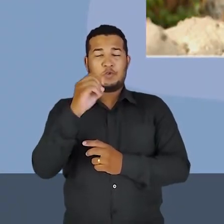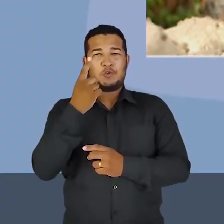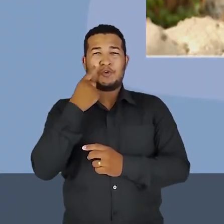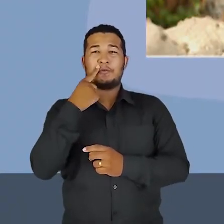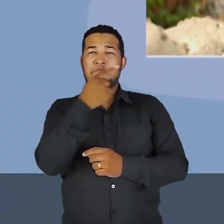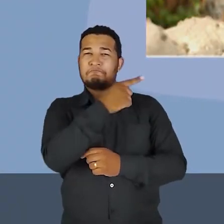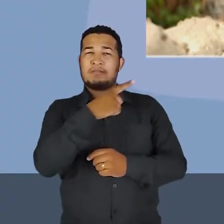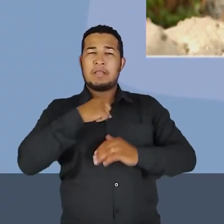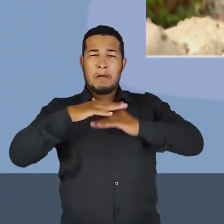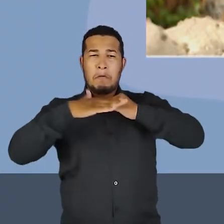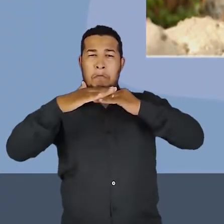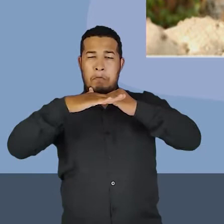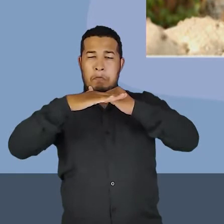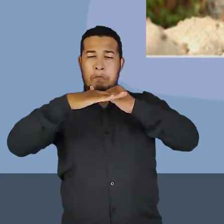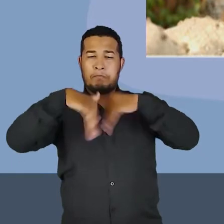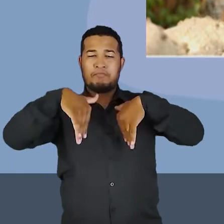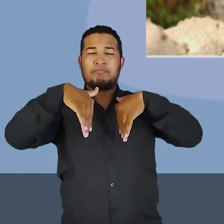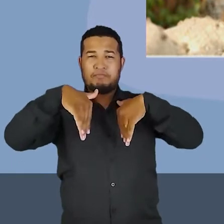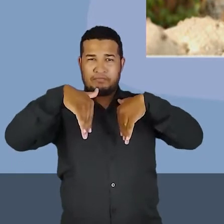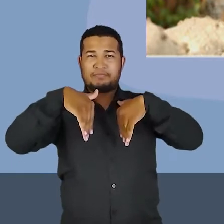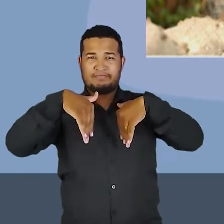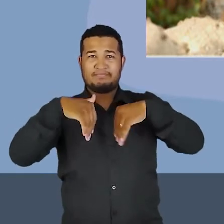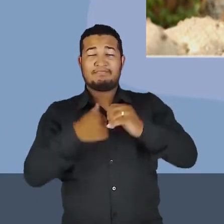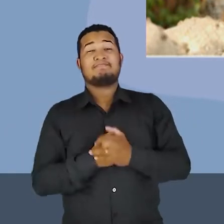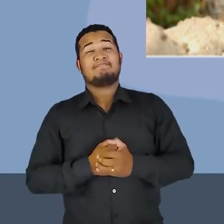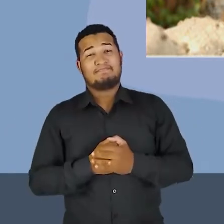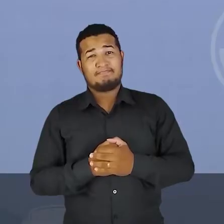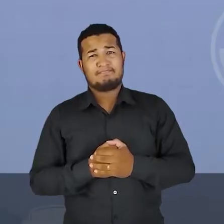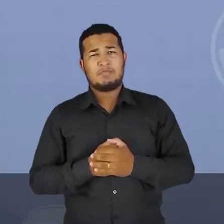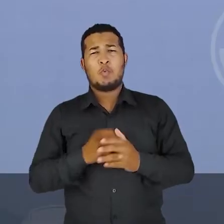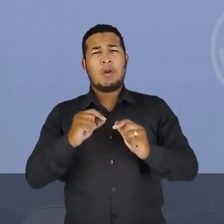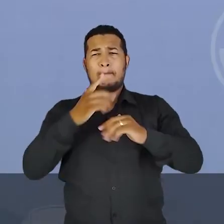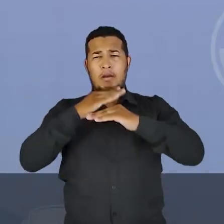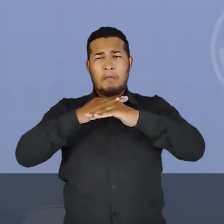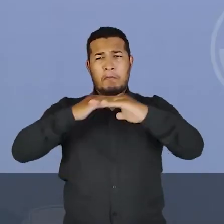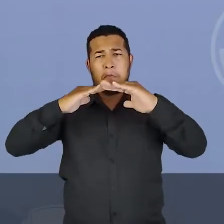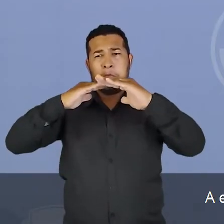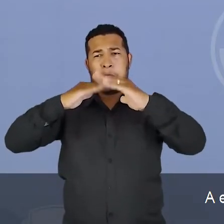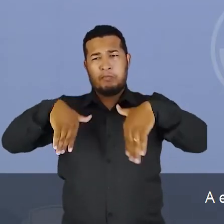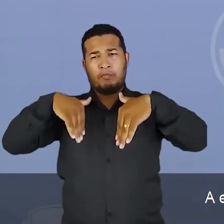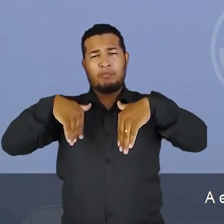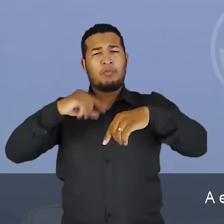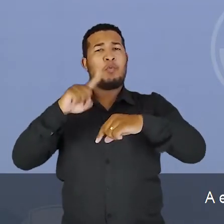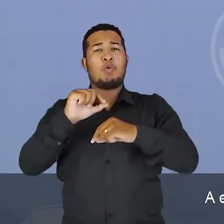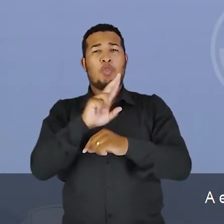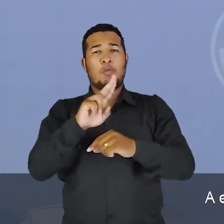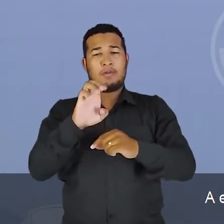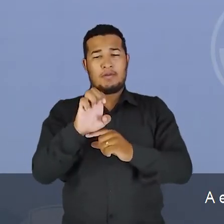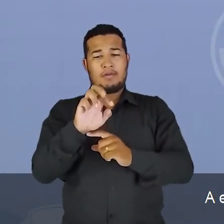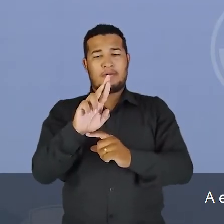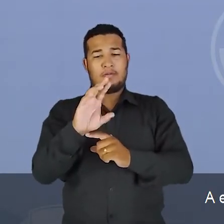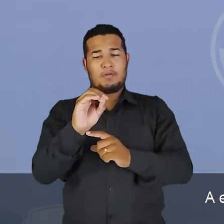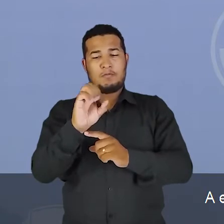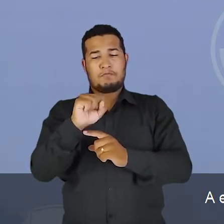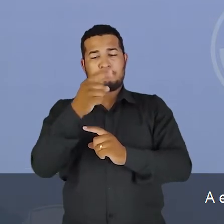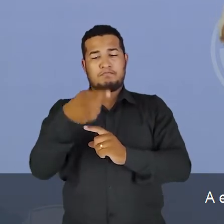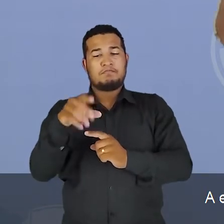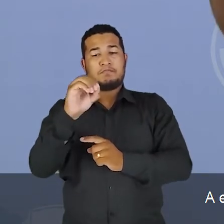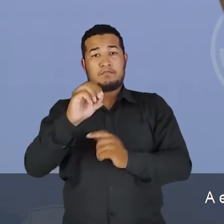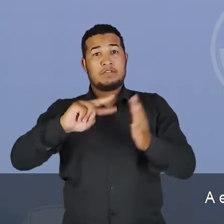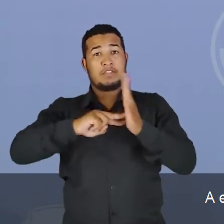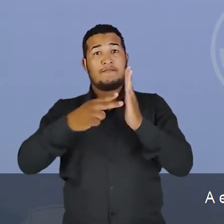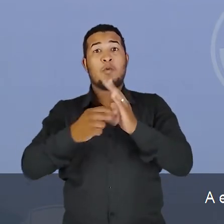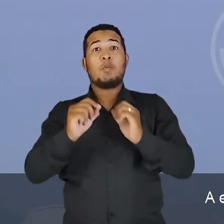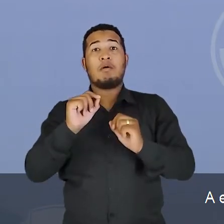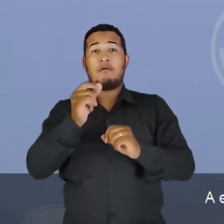perceba como que esse solo está erodido. O que é erosão? Olha para cá. A erosão é quando você retira a superfície